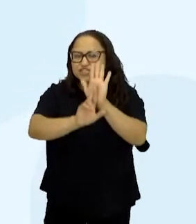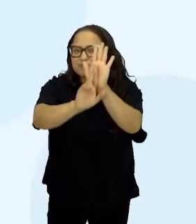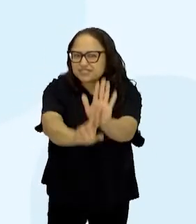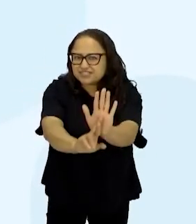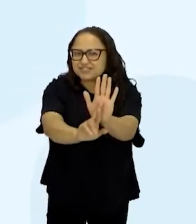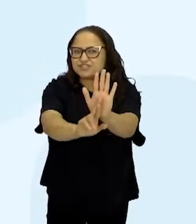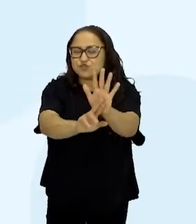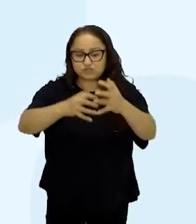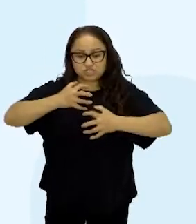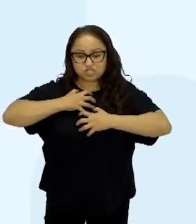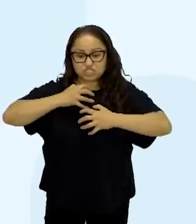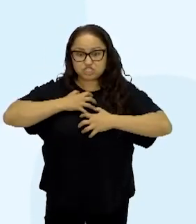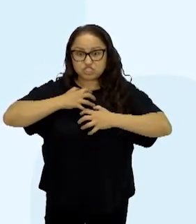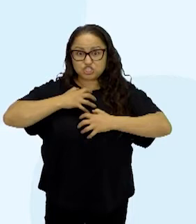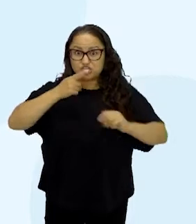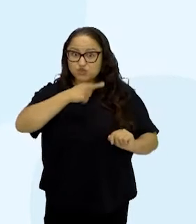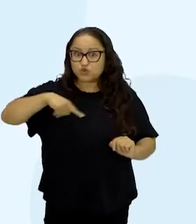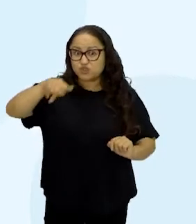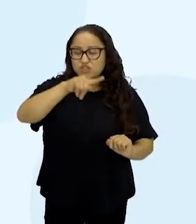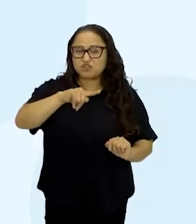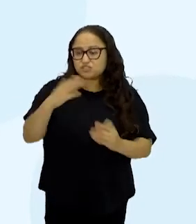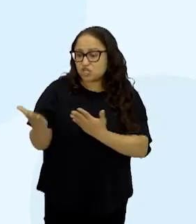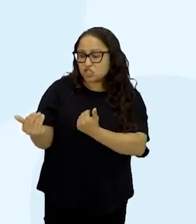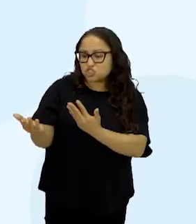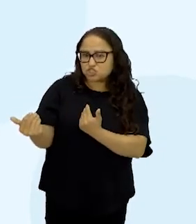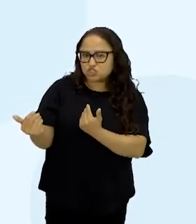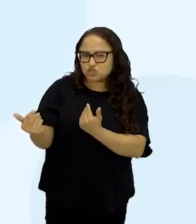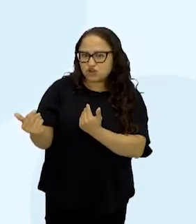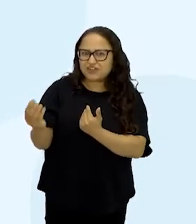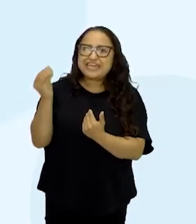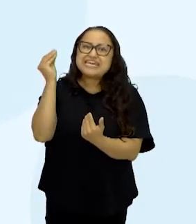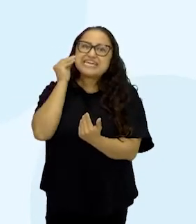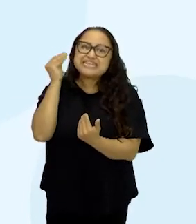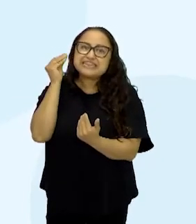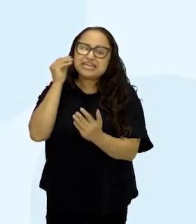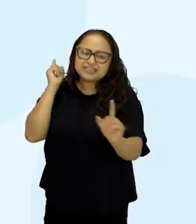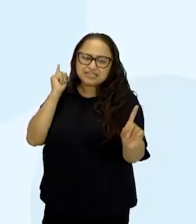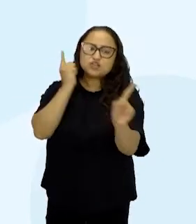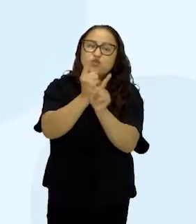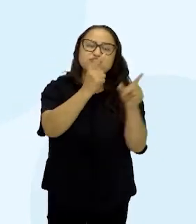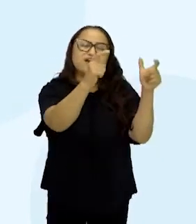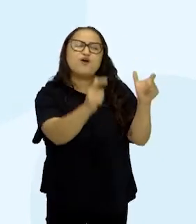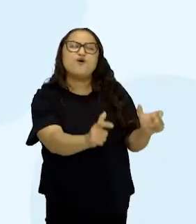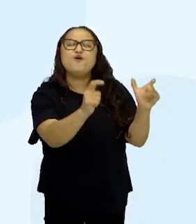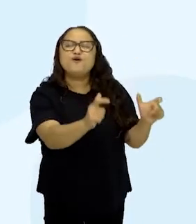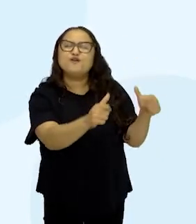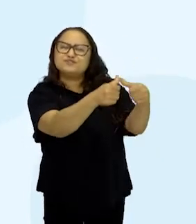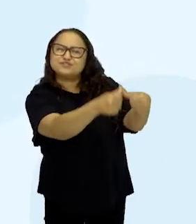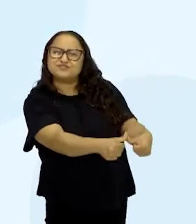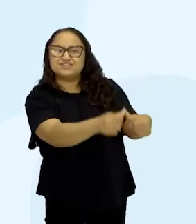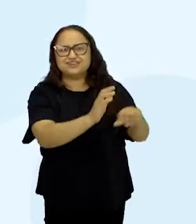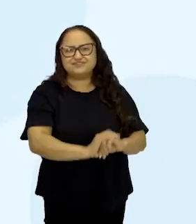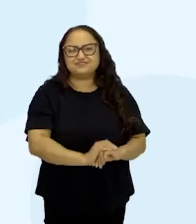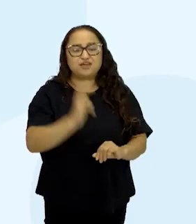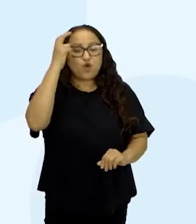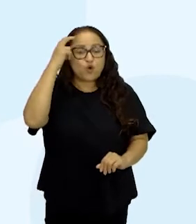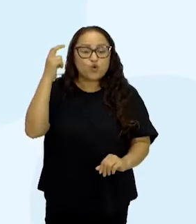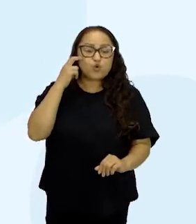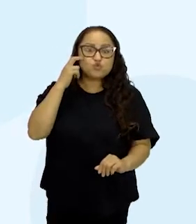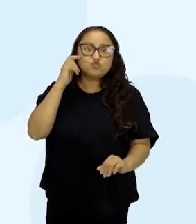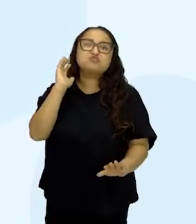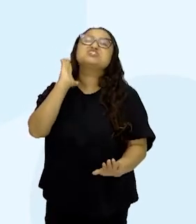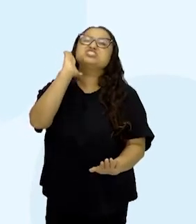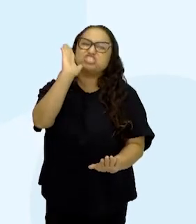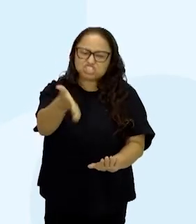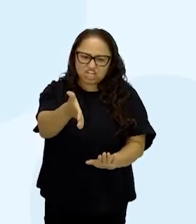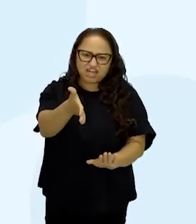e que a gente, né, quando a gente é jovem, a gente tenta encontrar o nosso lugar. A gente vê aquela cultura que está posta, que está